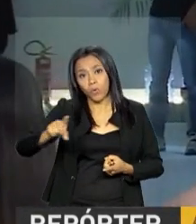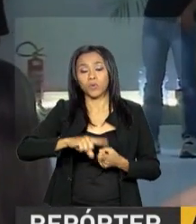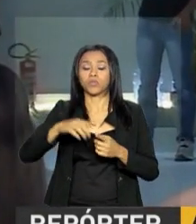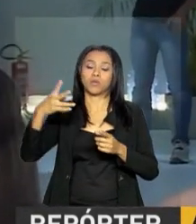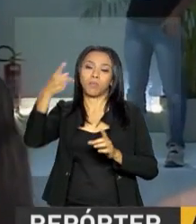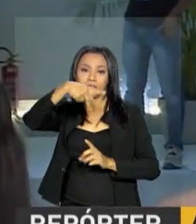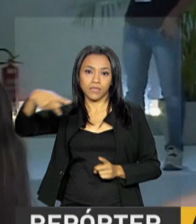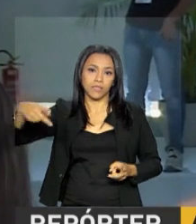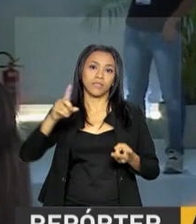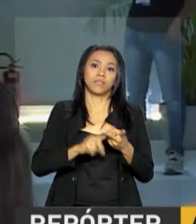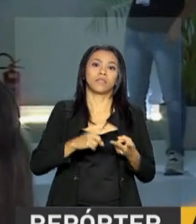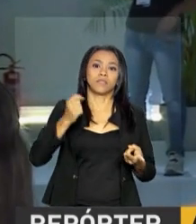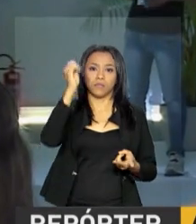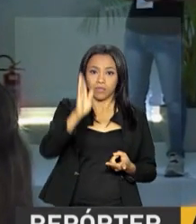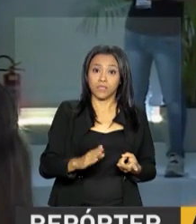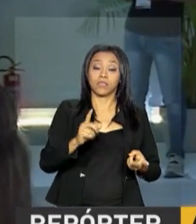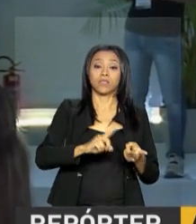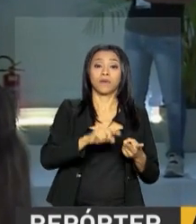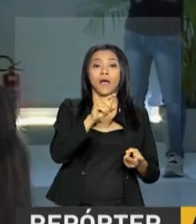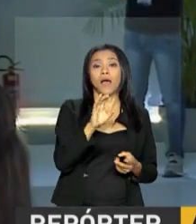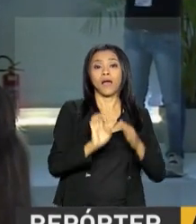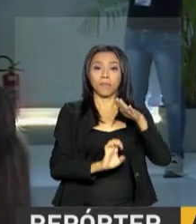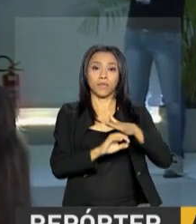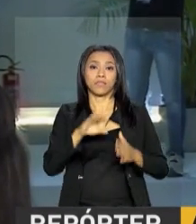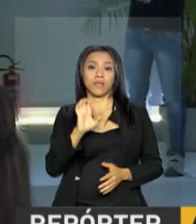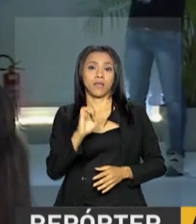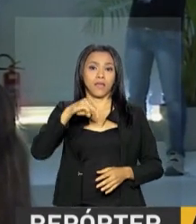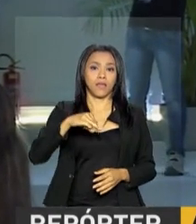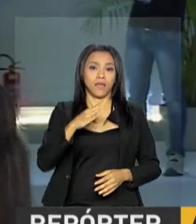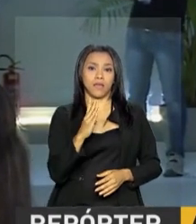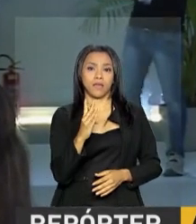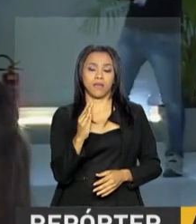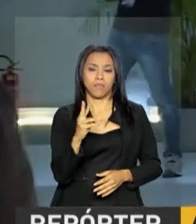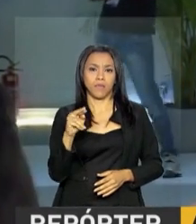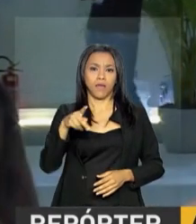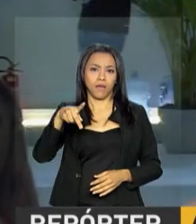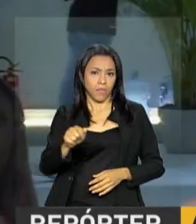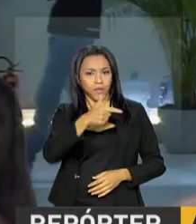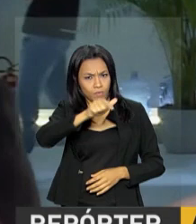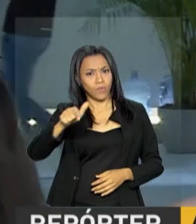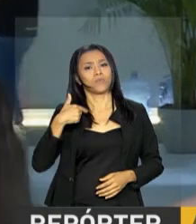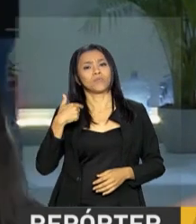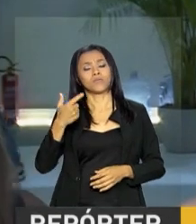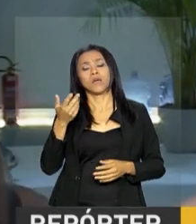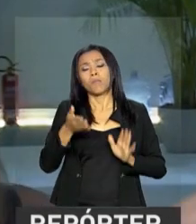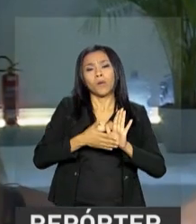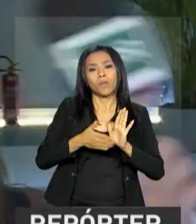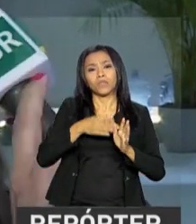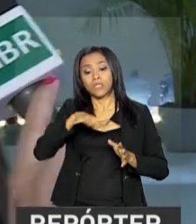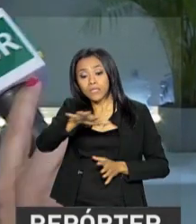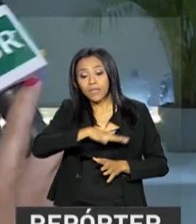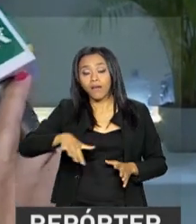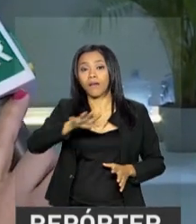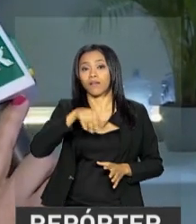o IBGE, a FUNSEMI, trouxeram temas relevantes para a gestão dos recursos hídricos em nosso país, para a comunidade como um todo.